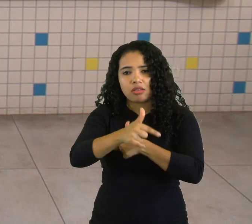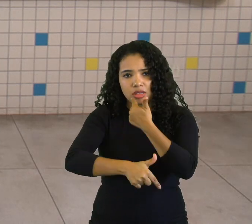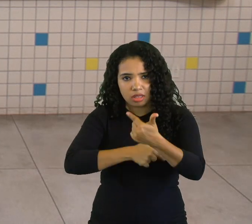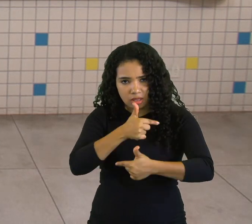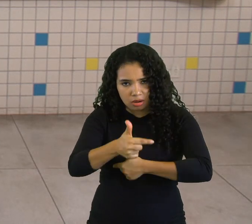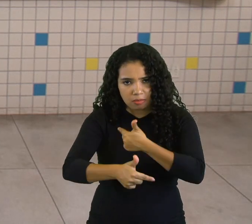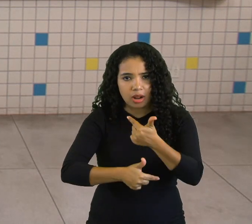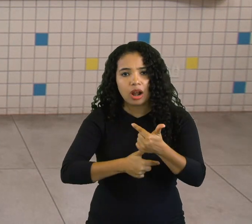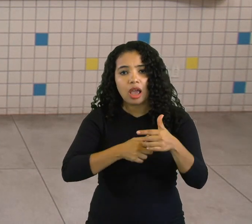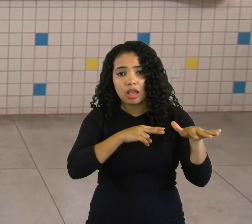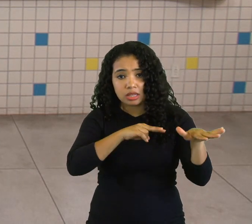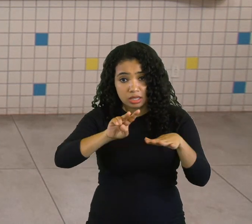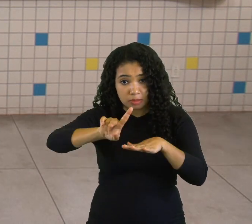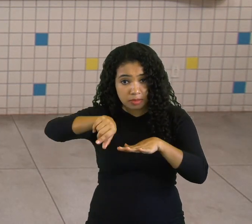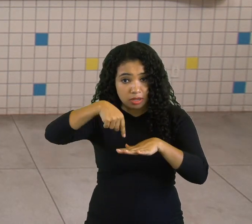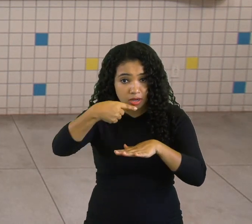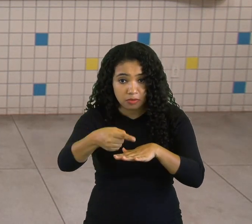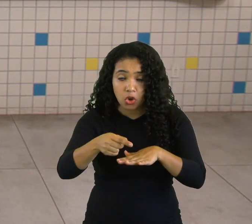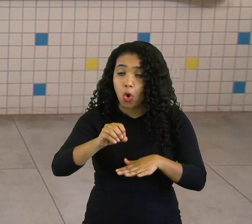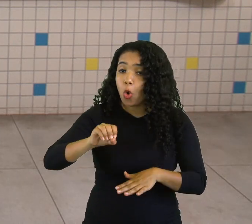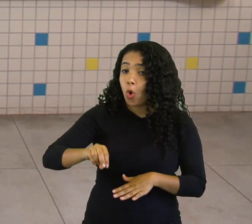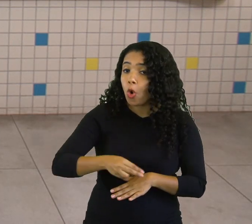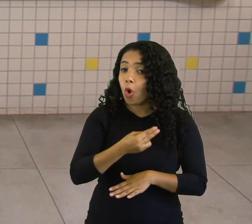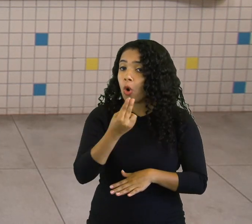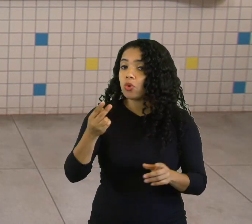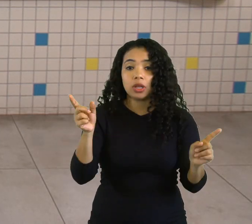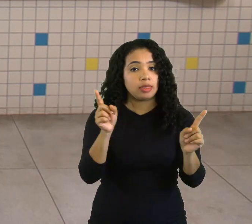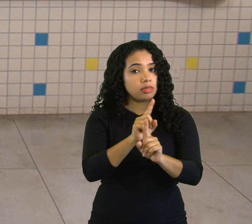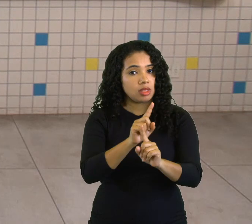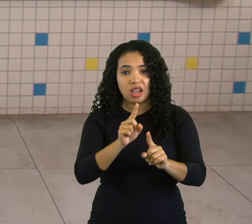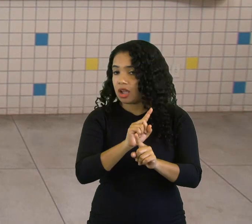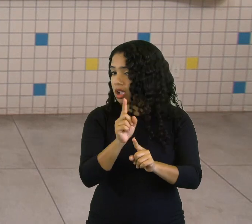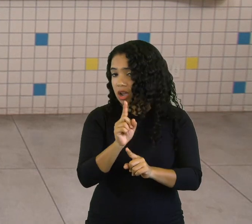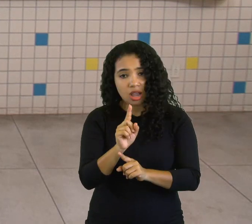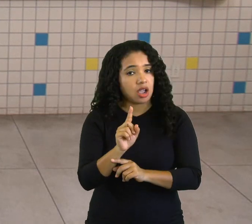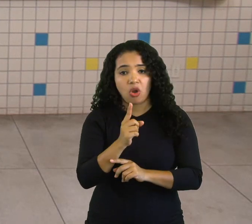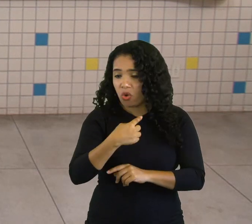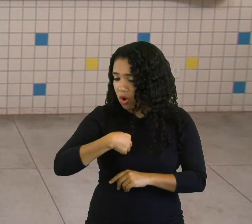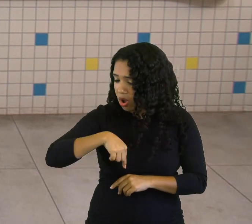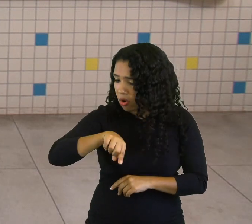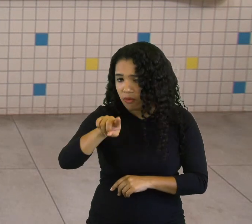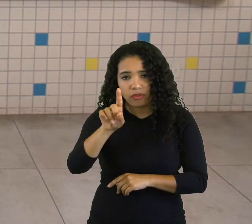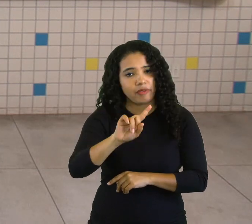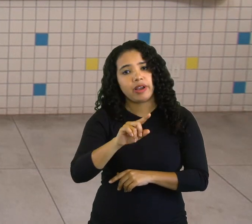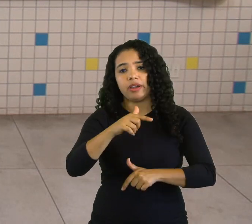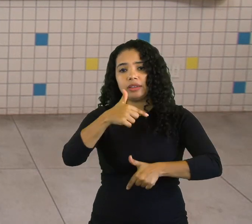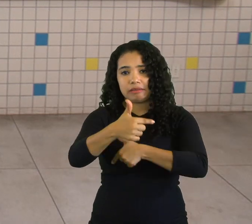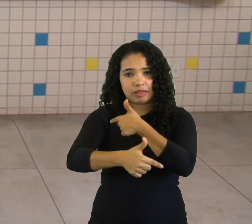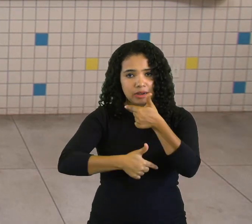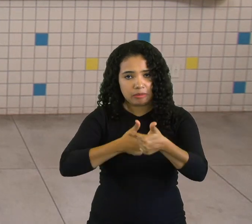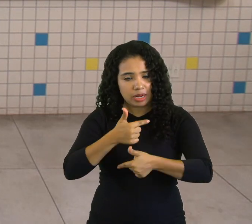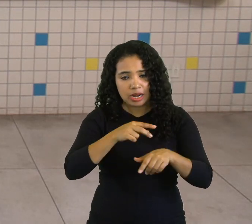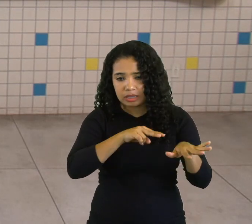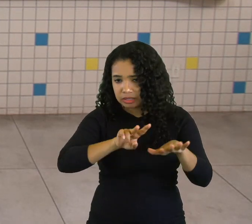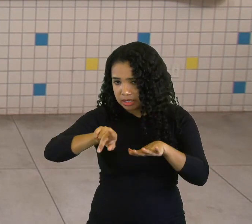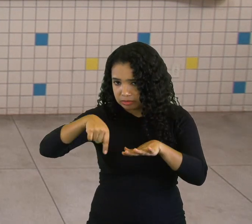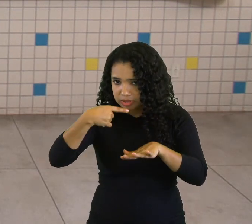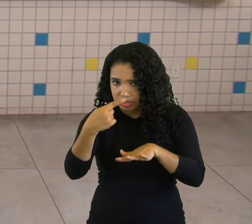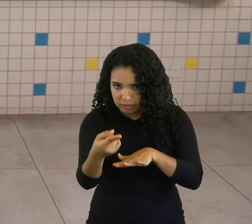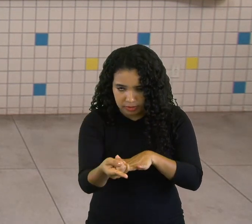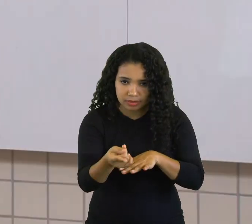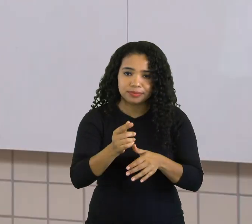semana. Ou então, no, she won't work next week. Não, ela não irá trabalhar na próxima